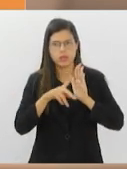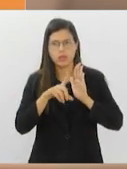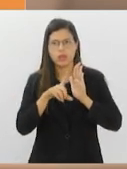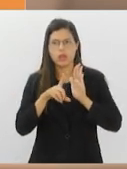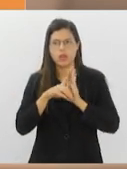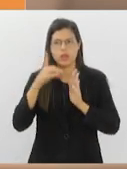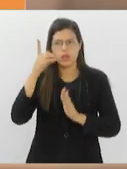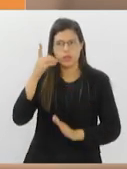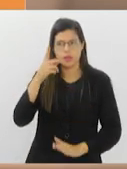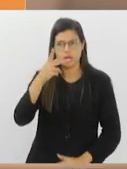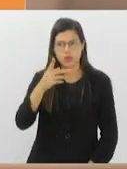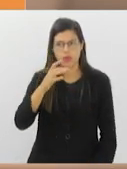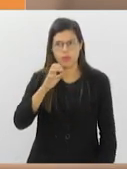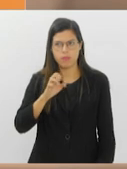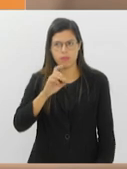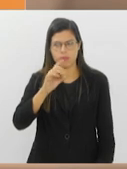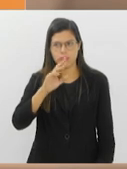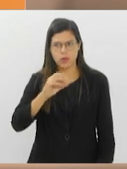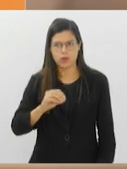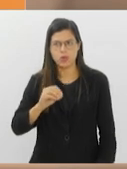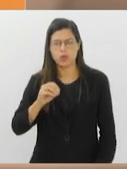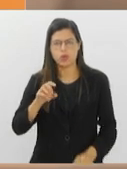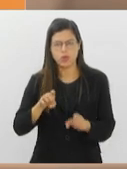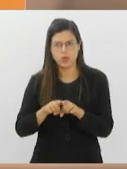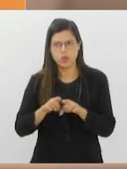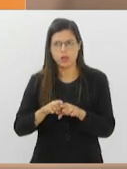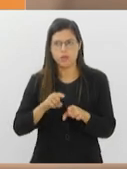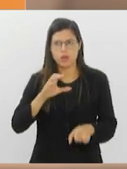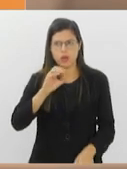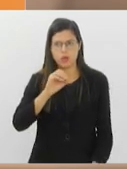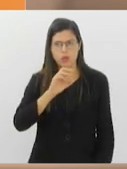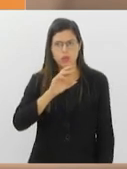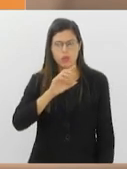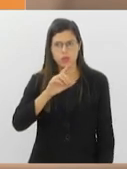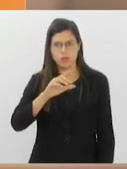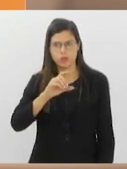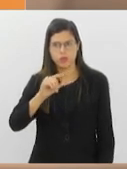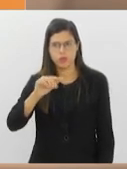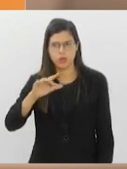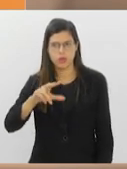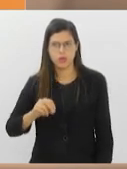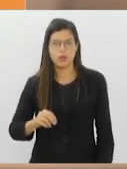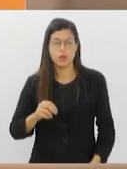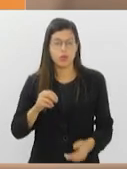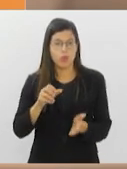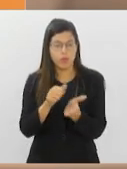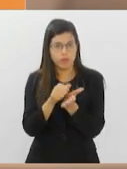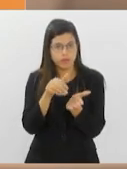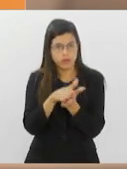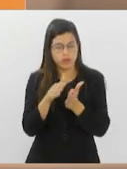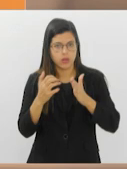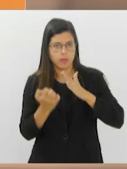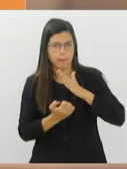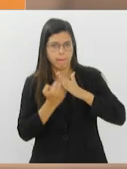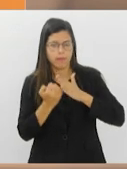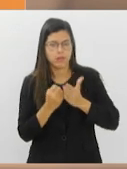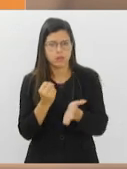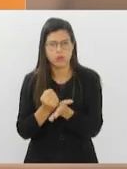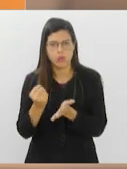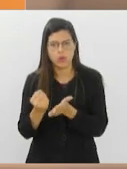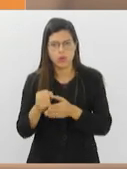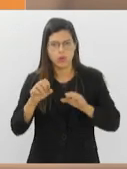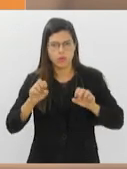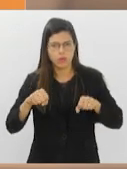Dr. Pedro Ricardo e Vinícius Cozolino, que define multas para as empresas que contratarem motociclistas